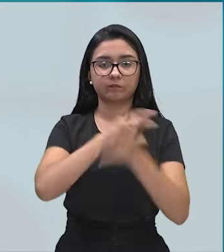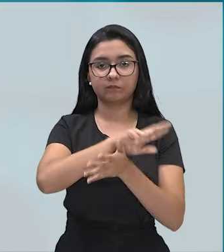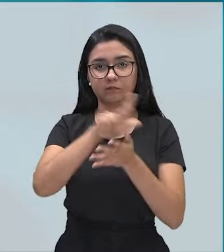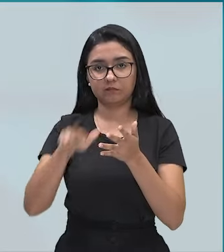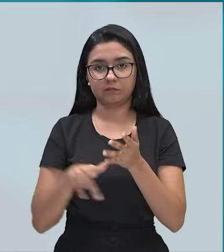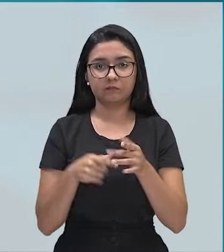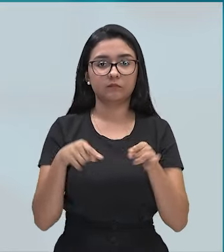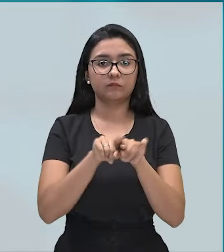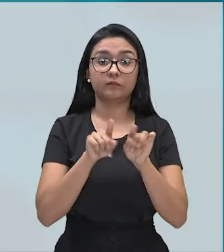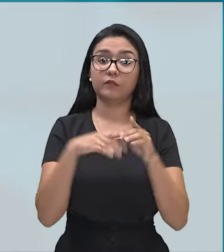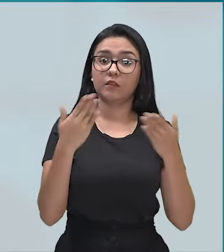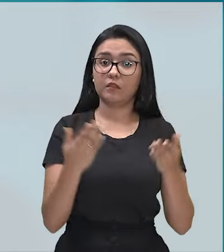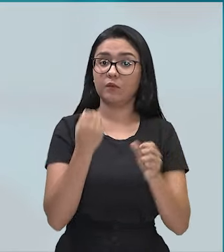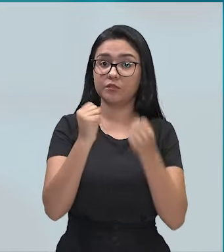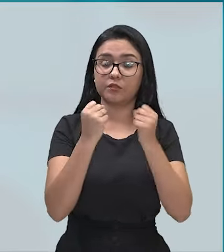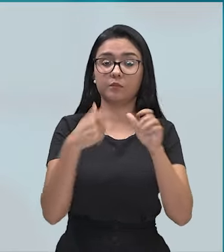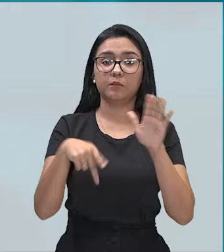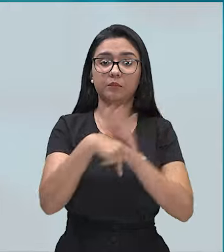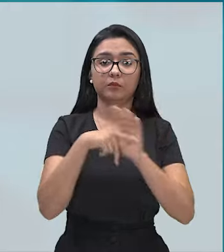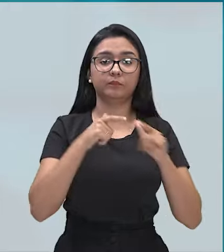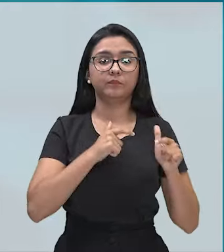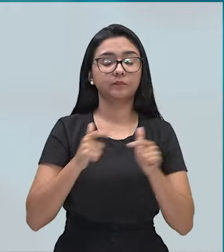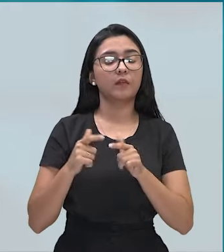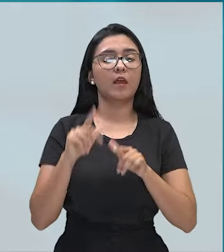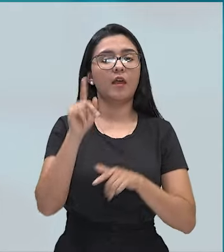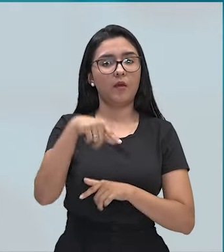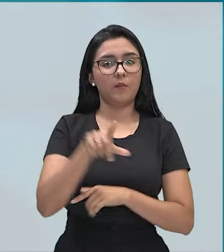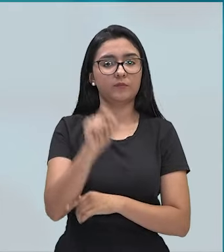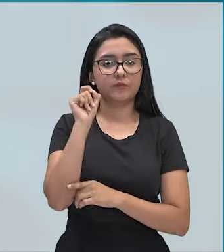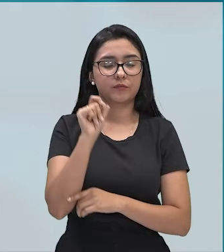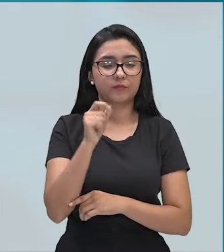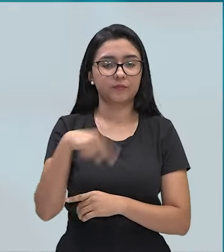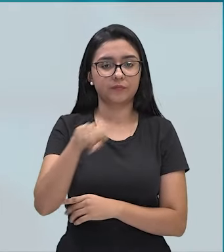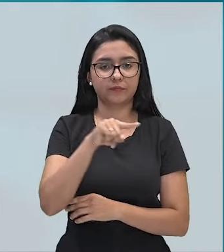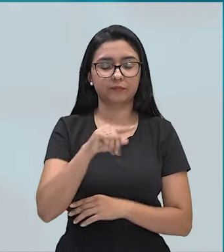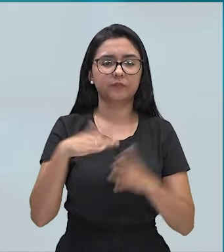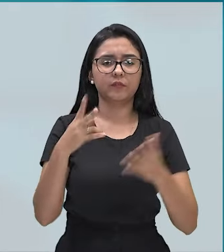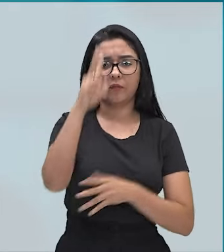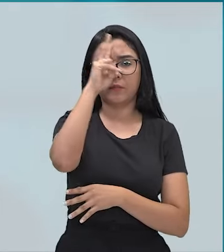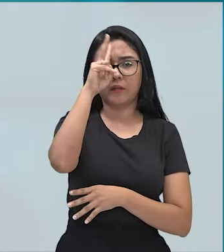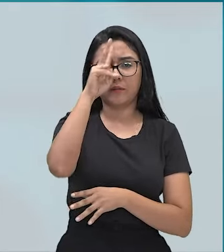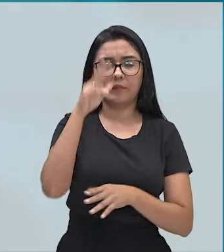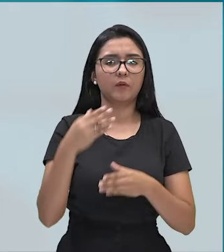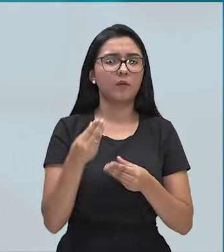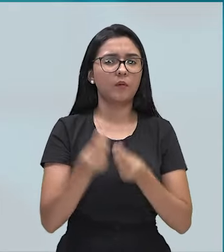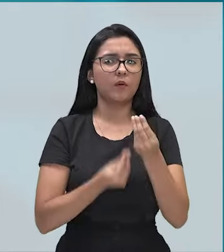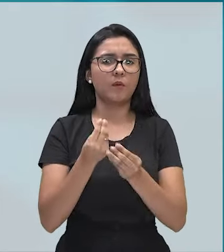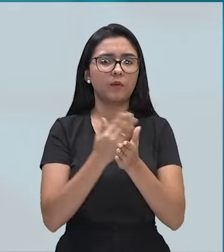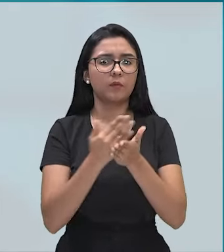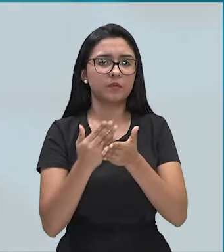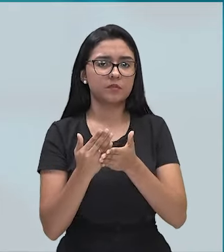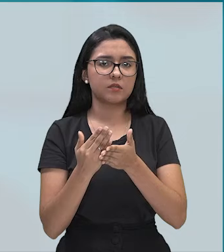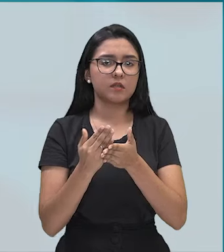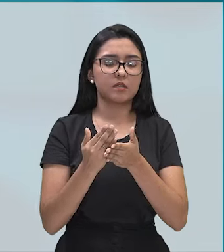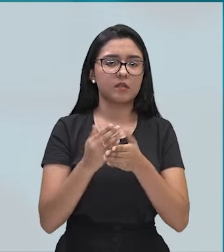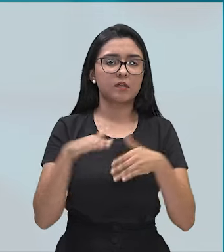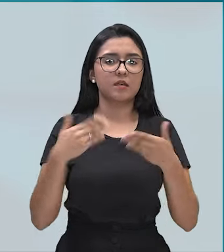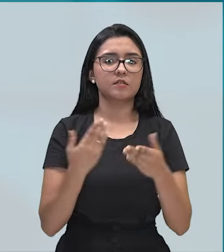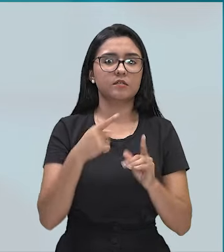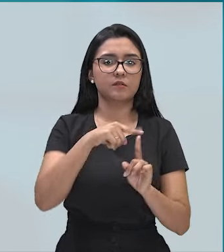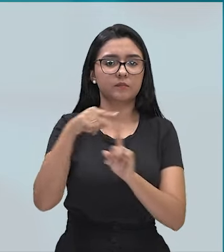e a ginástica localizada é uma dessas opções Então vamos relembrar um pouquinho como é que se iniciou esse movimento da